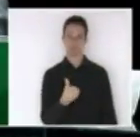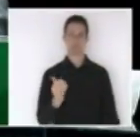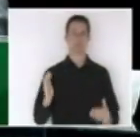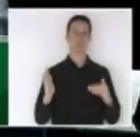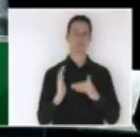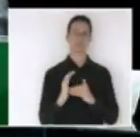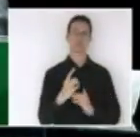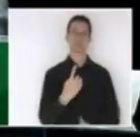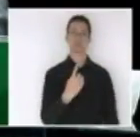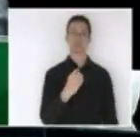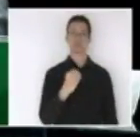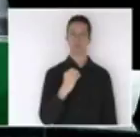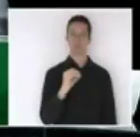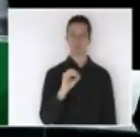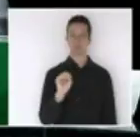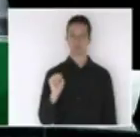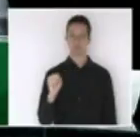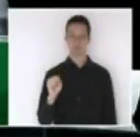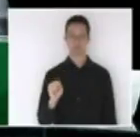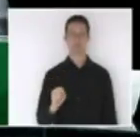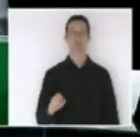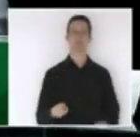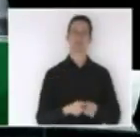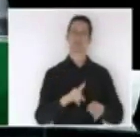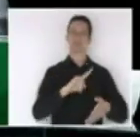106-108-2017 e as moções